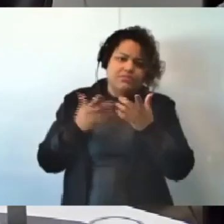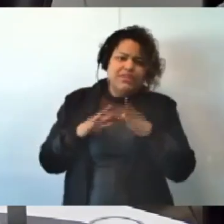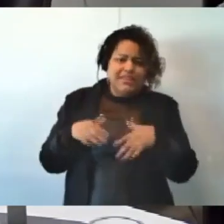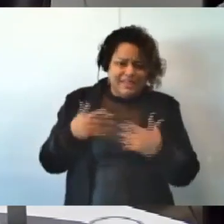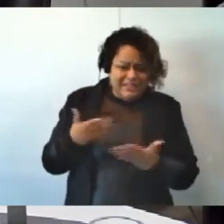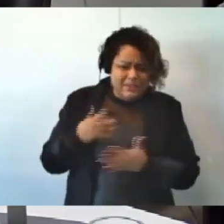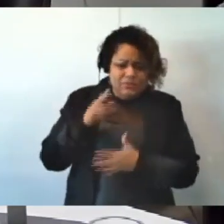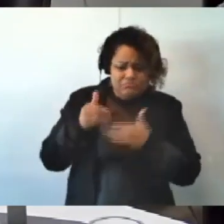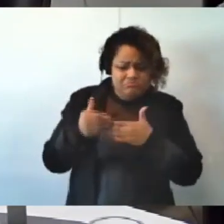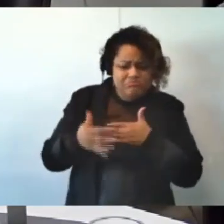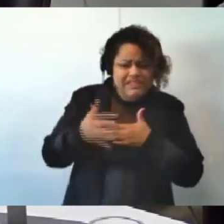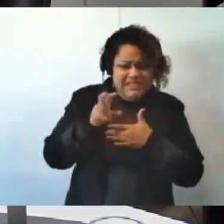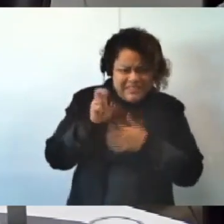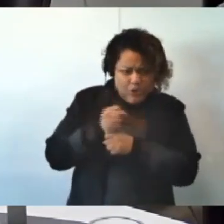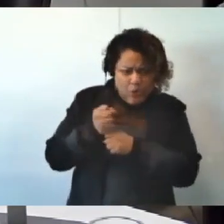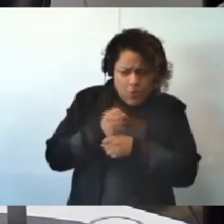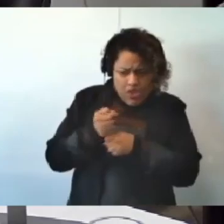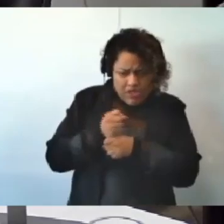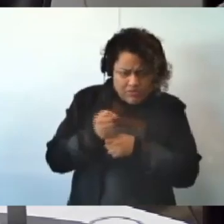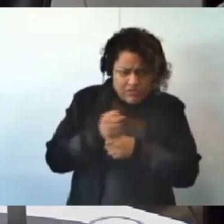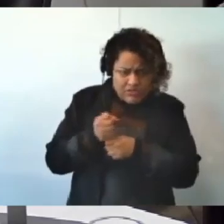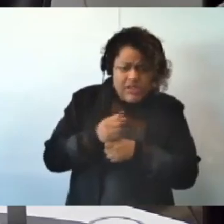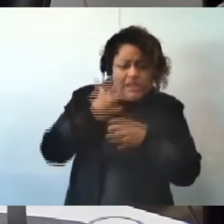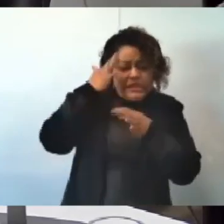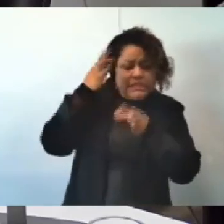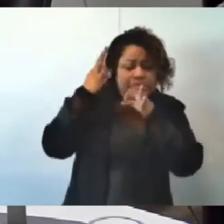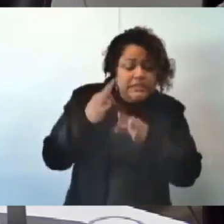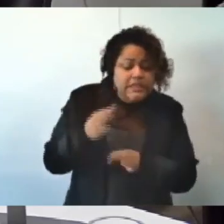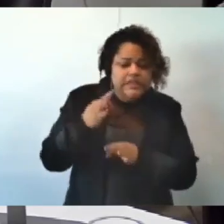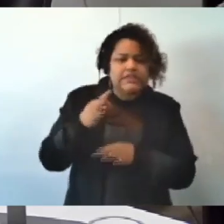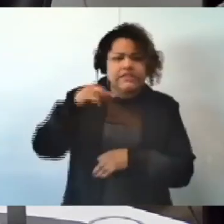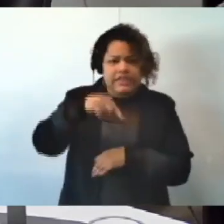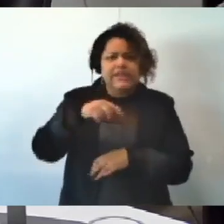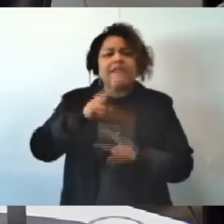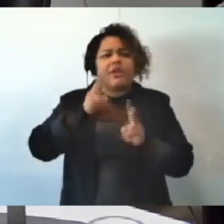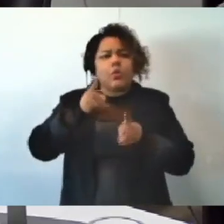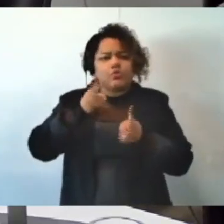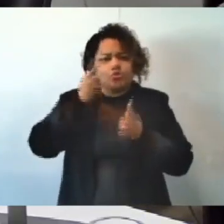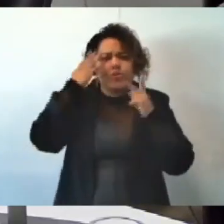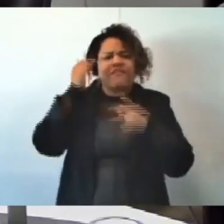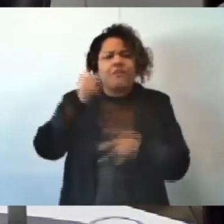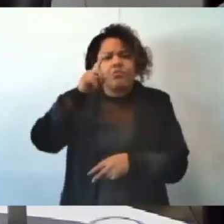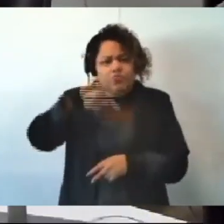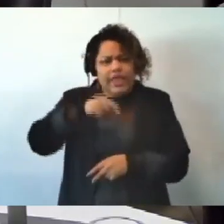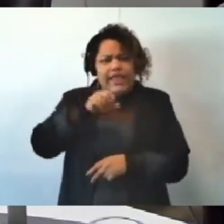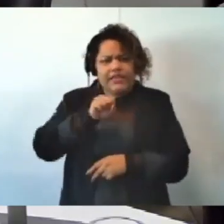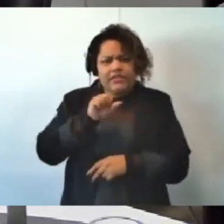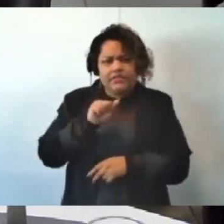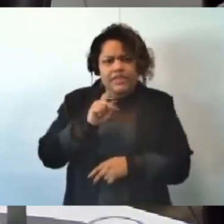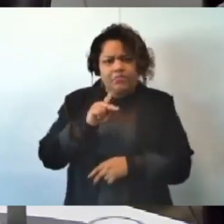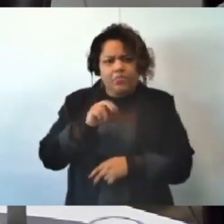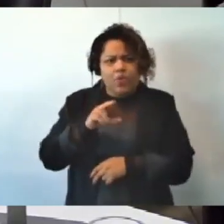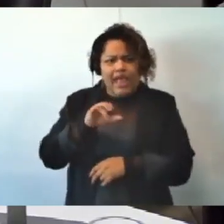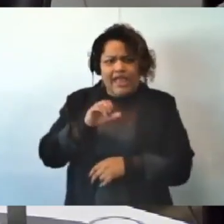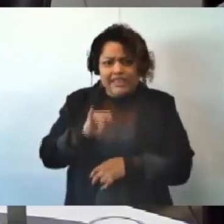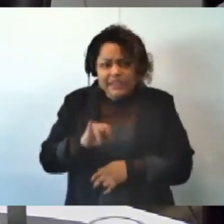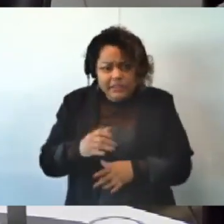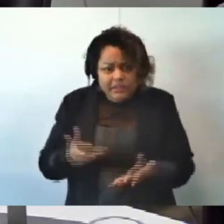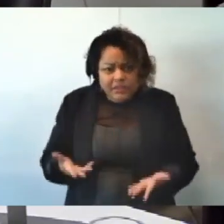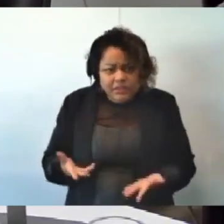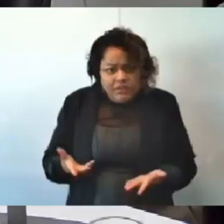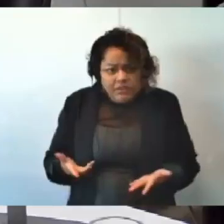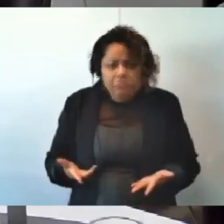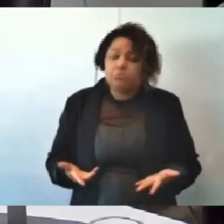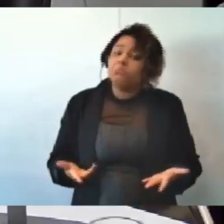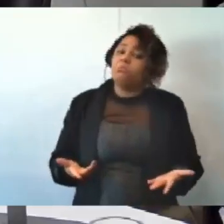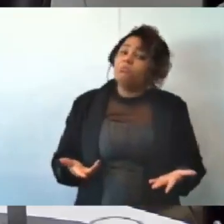Ainda mais da forma que está sendo trabalhada agora. Então, daqui a 5 anos, Ainda mais, gente, de novo, repito, nós estamos em ano de